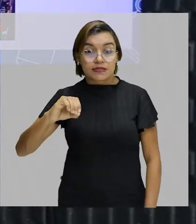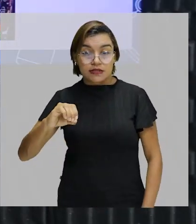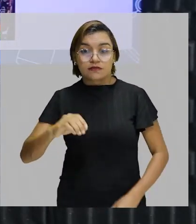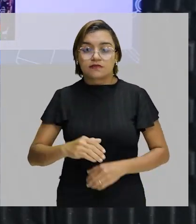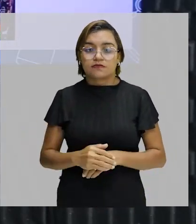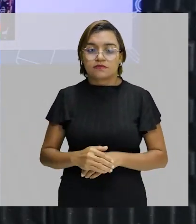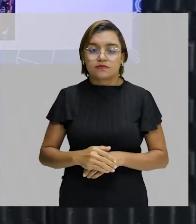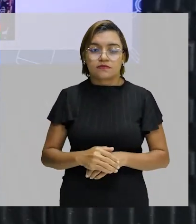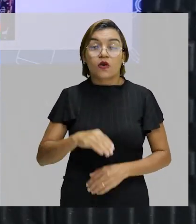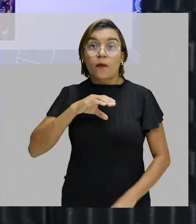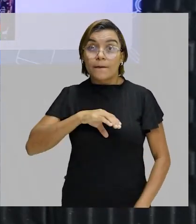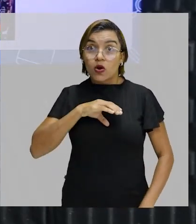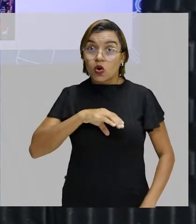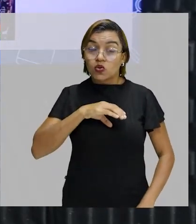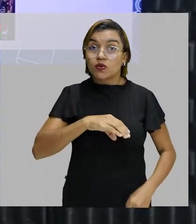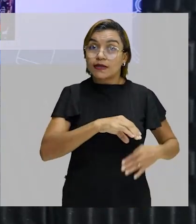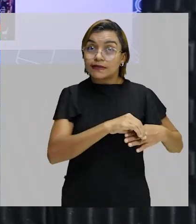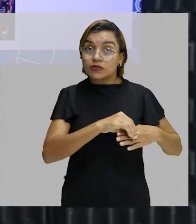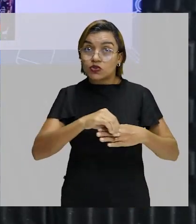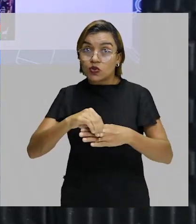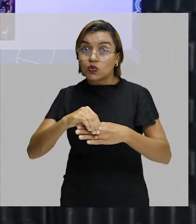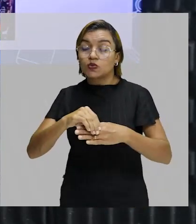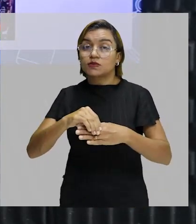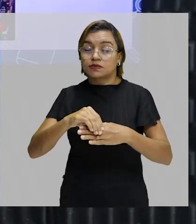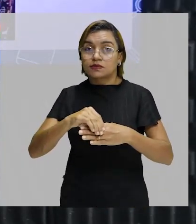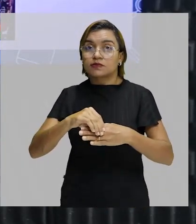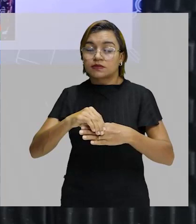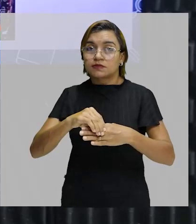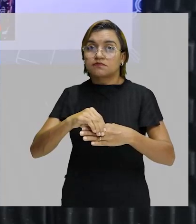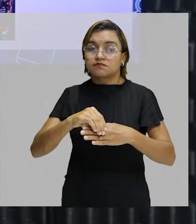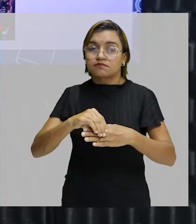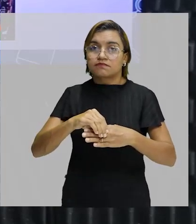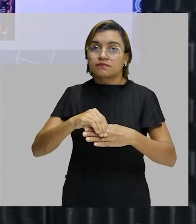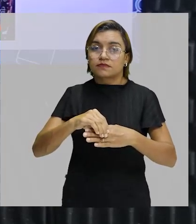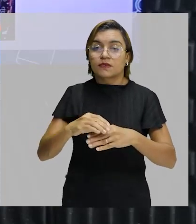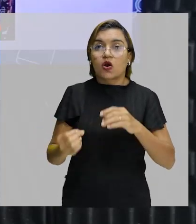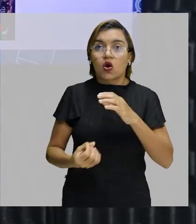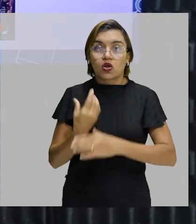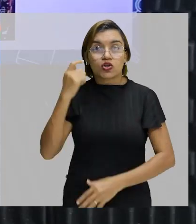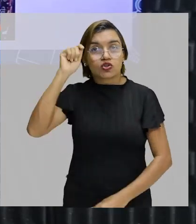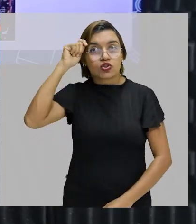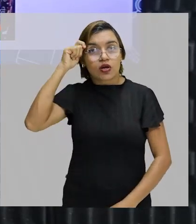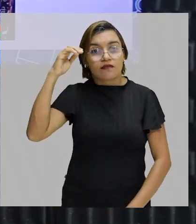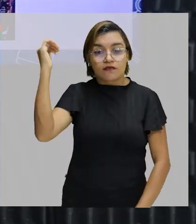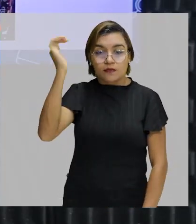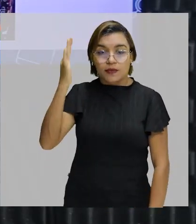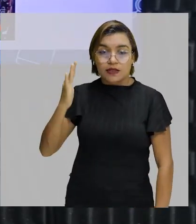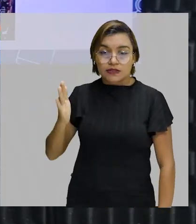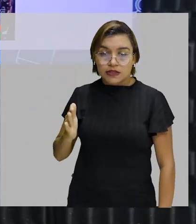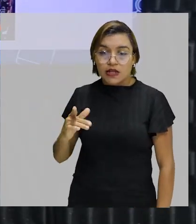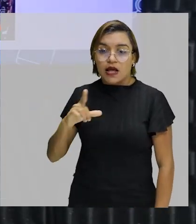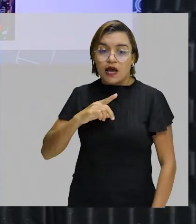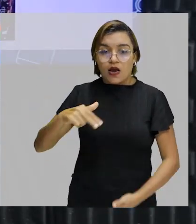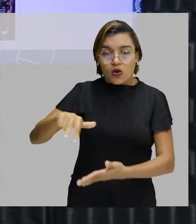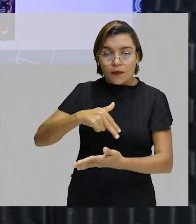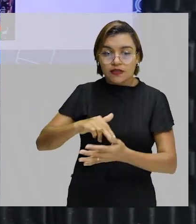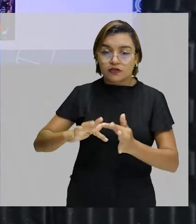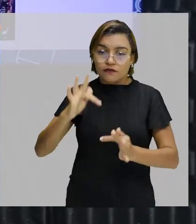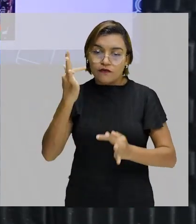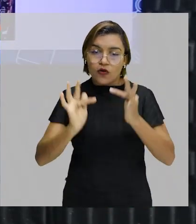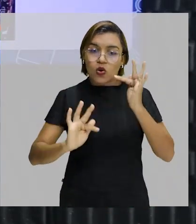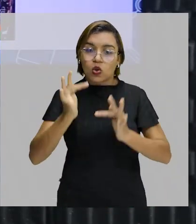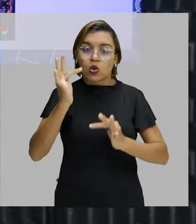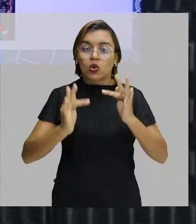portugueses, de origem afro-brasileira. Essa expressão artística é uma das danças folclóricas